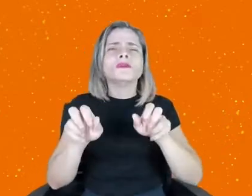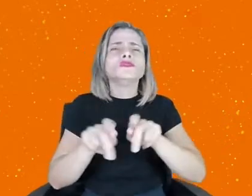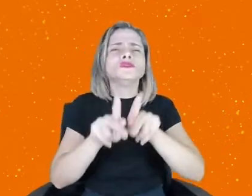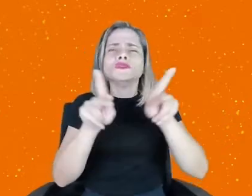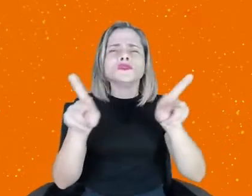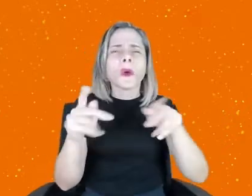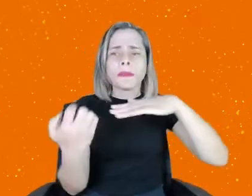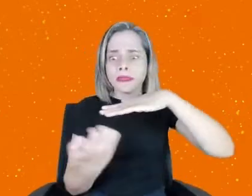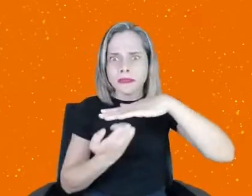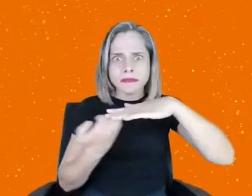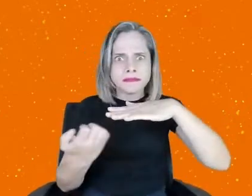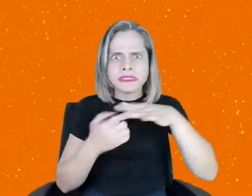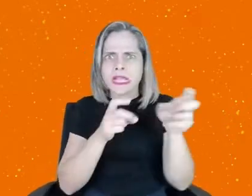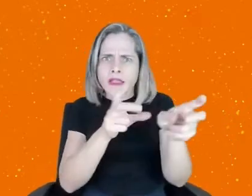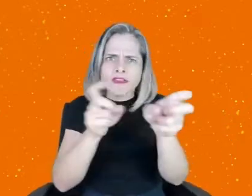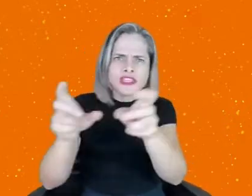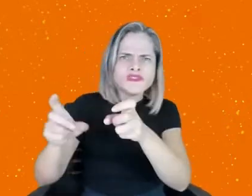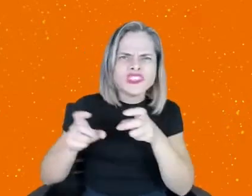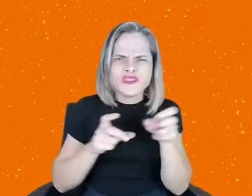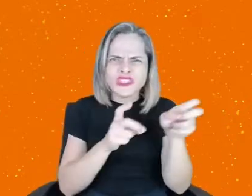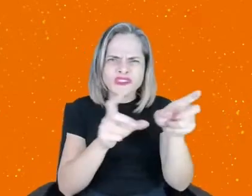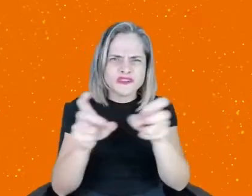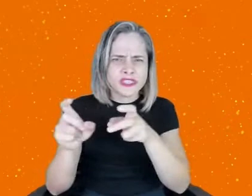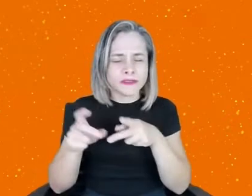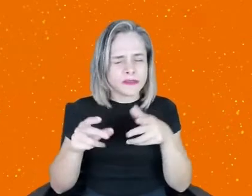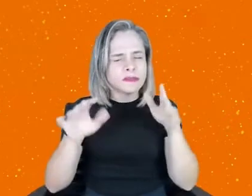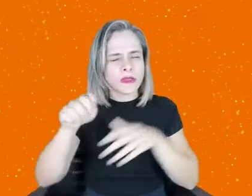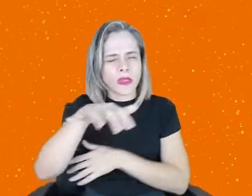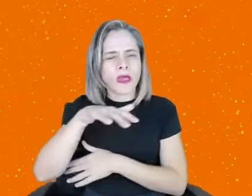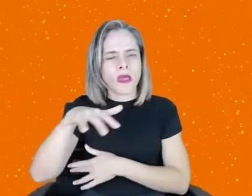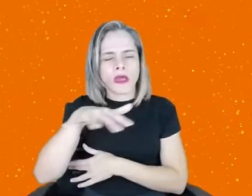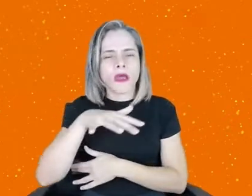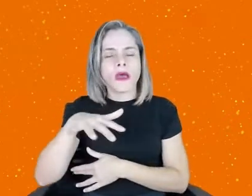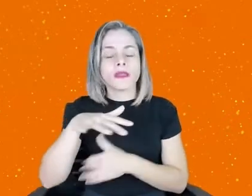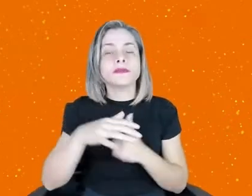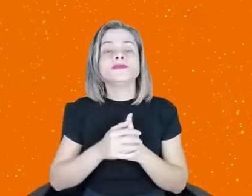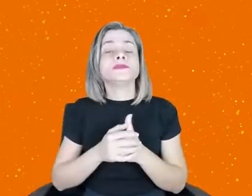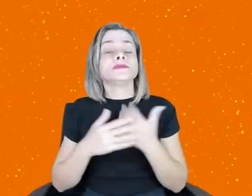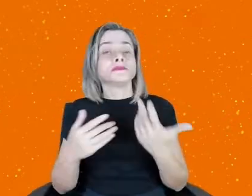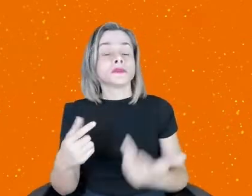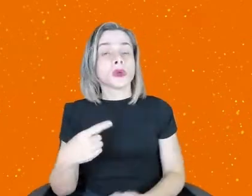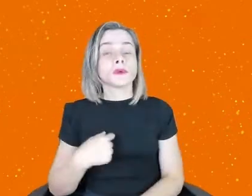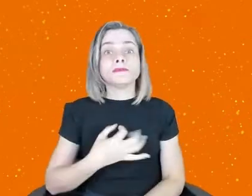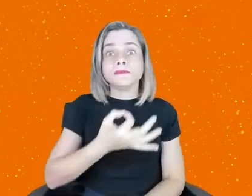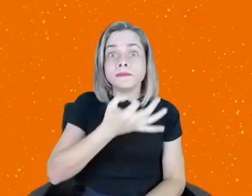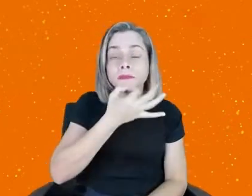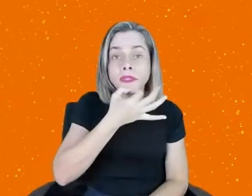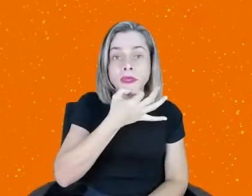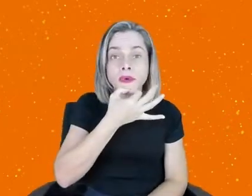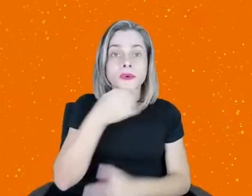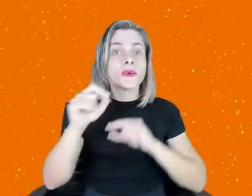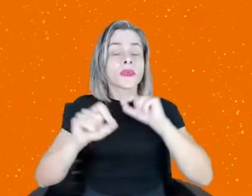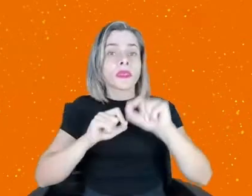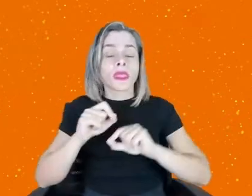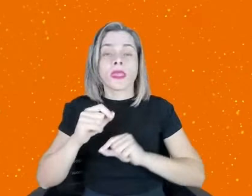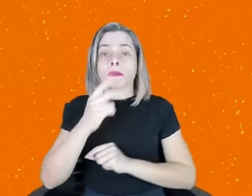trazendo as suas estruturas para dentro do canal Então é eu acho que tem um um aspecto